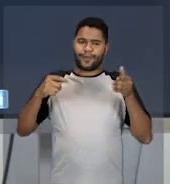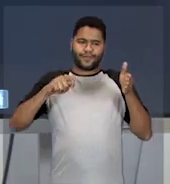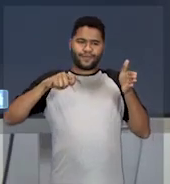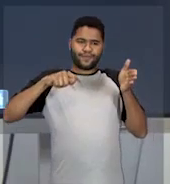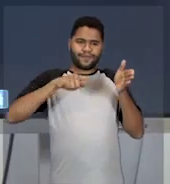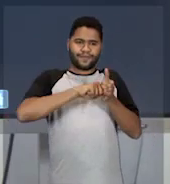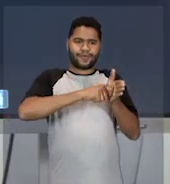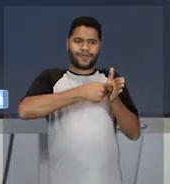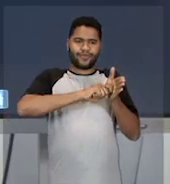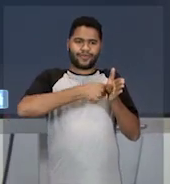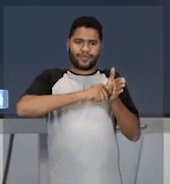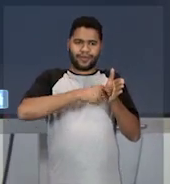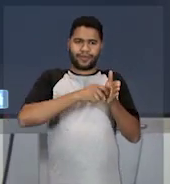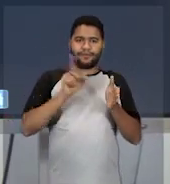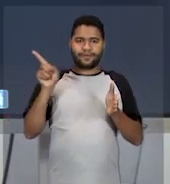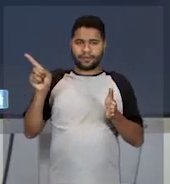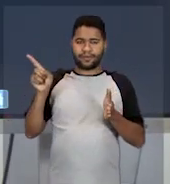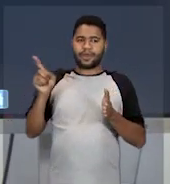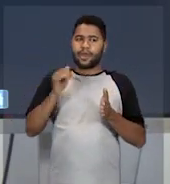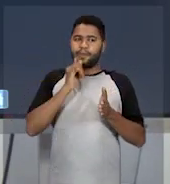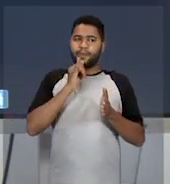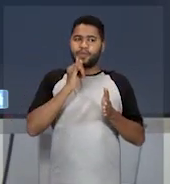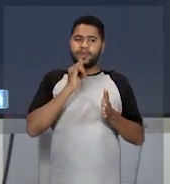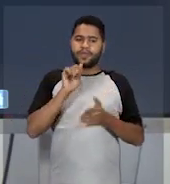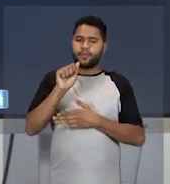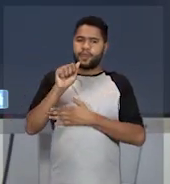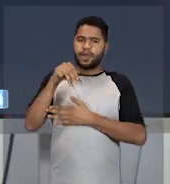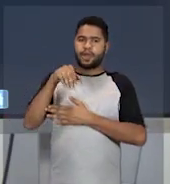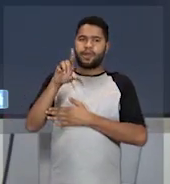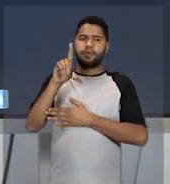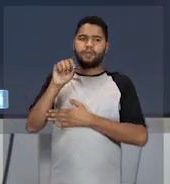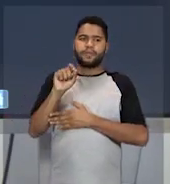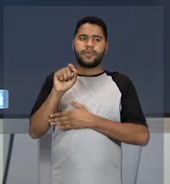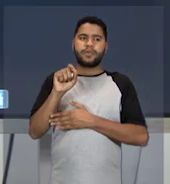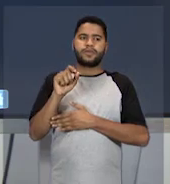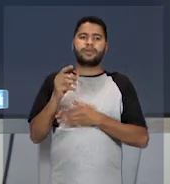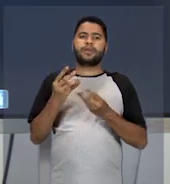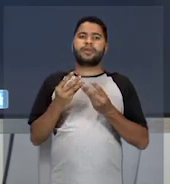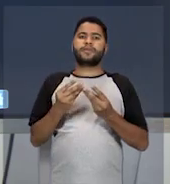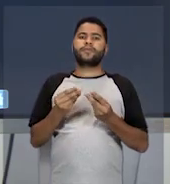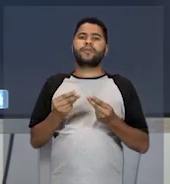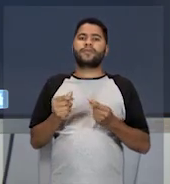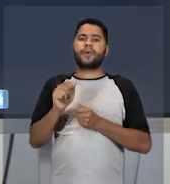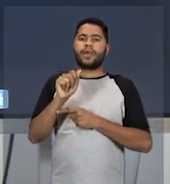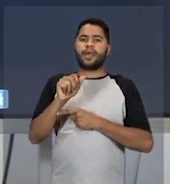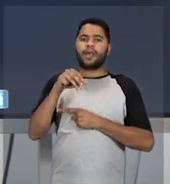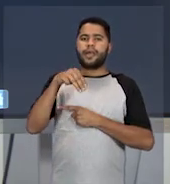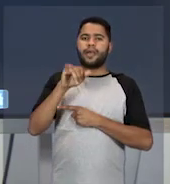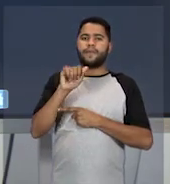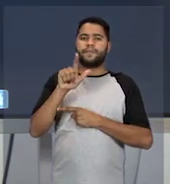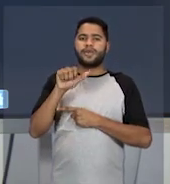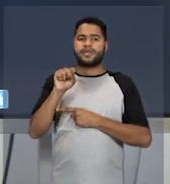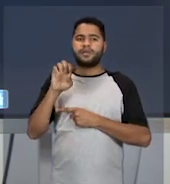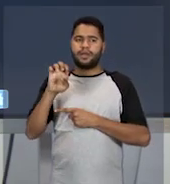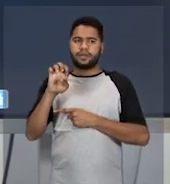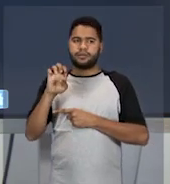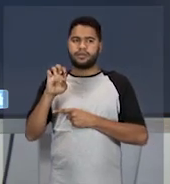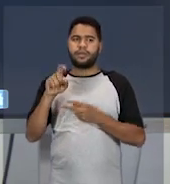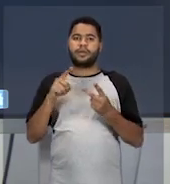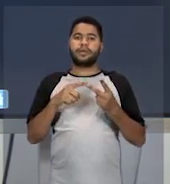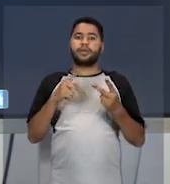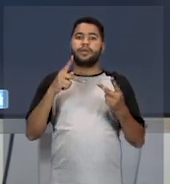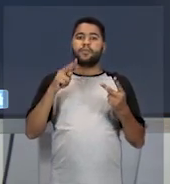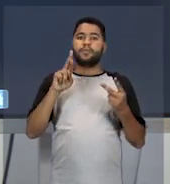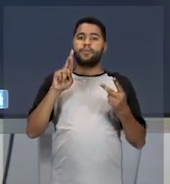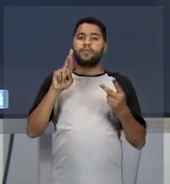substrato e a enzima, tá? Por exemplo, amido vai ser picado por amilase, a enzima termina em ase.